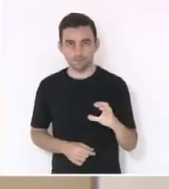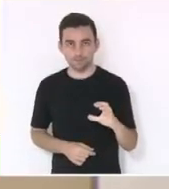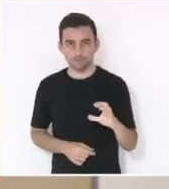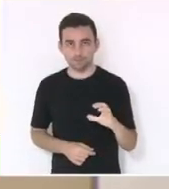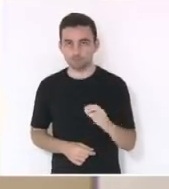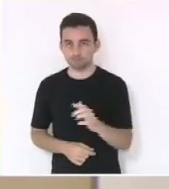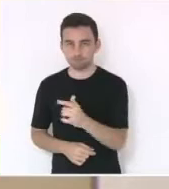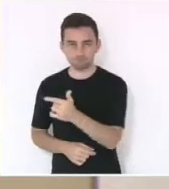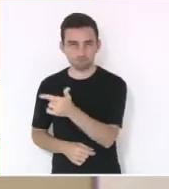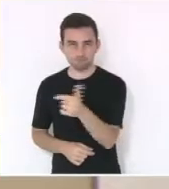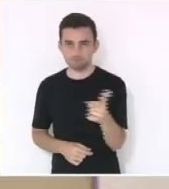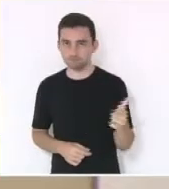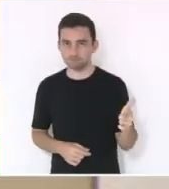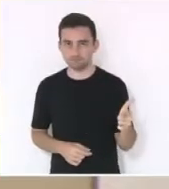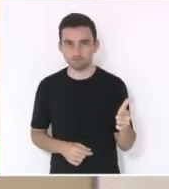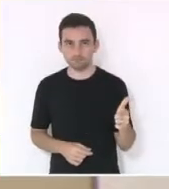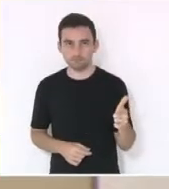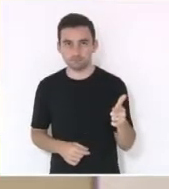tendo mais